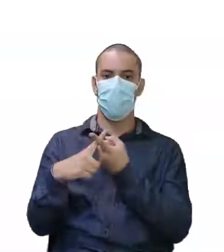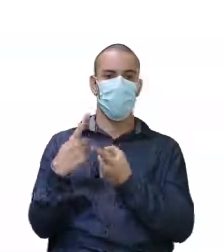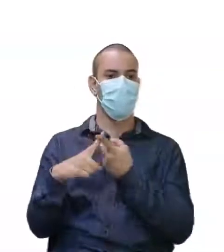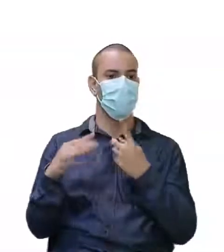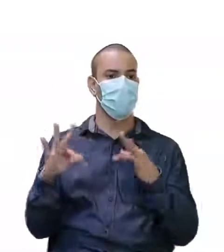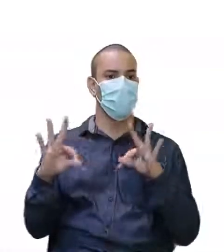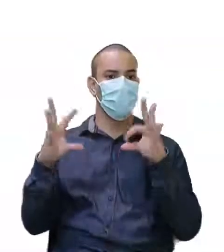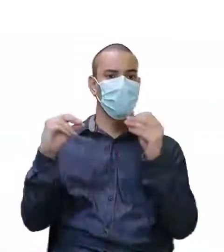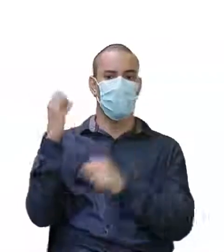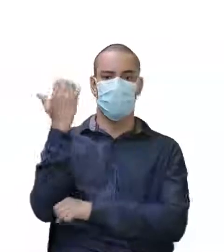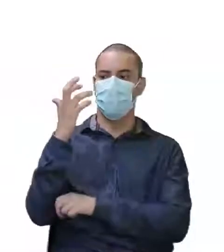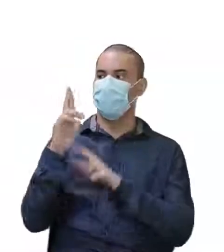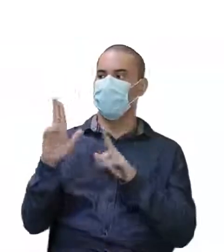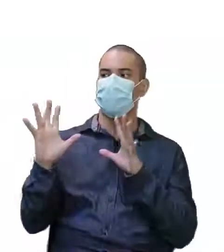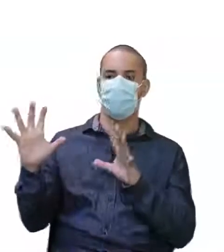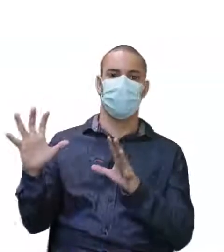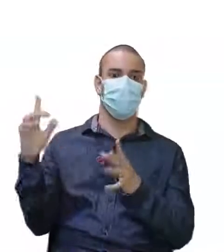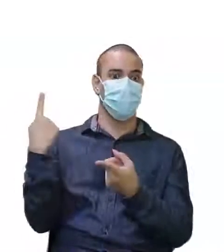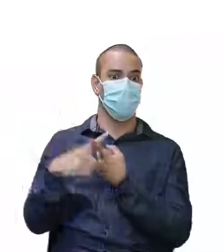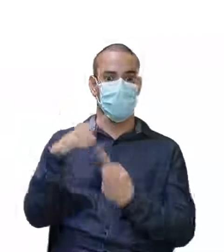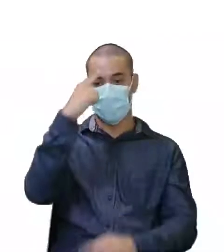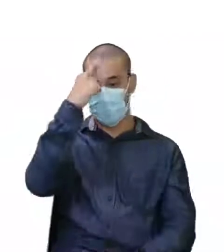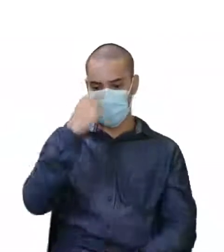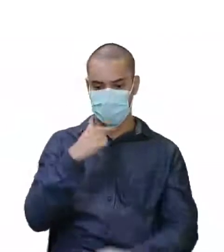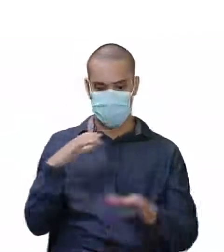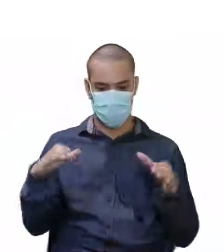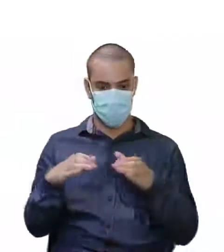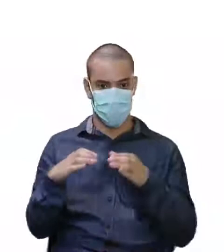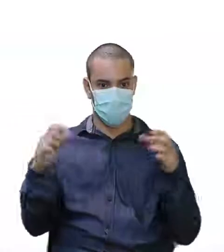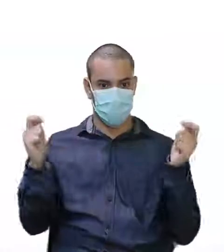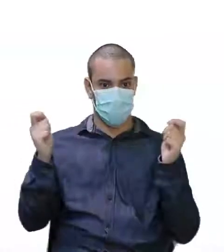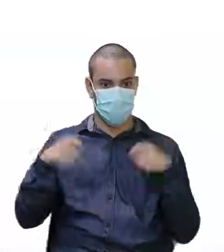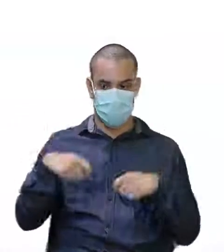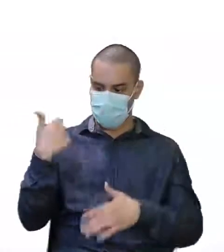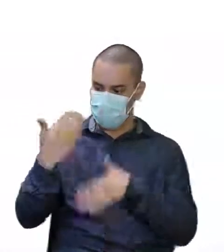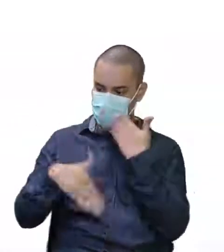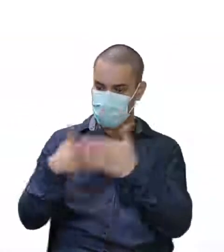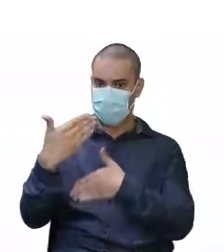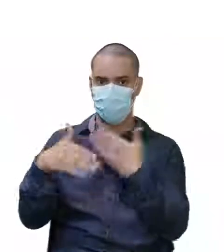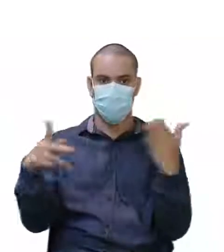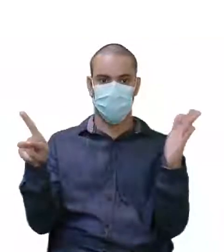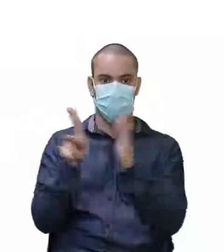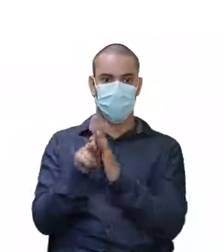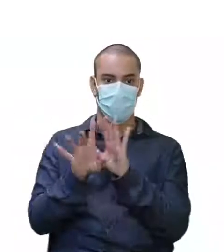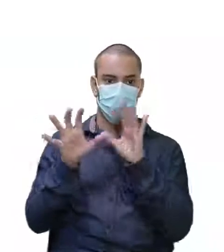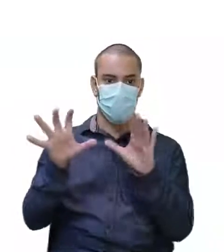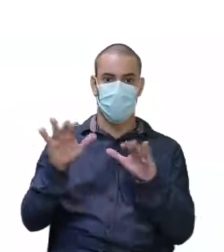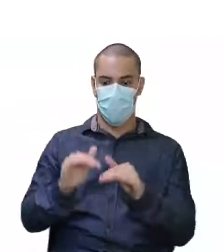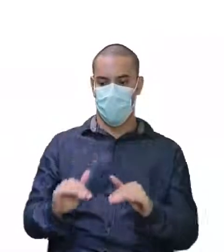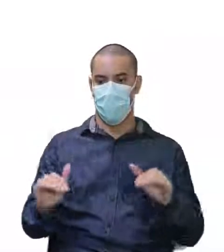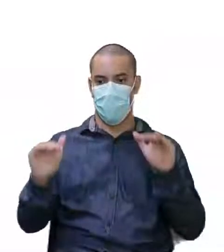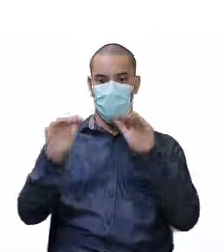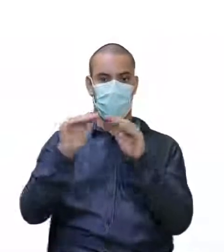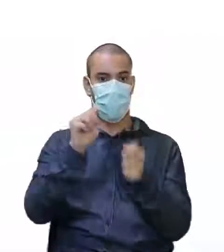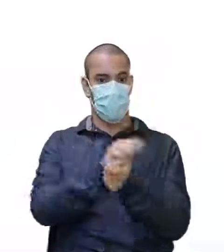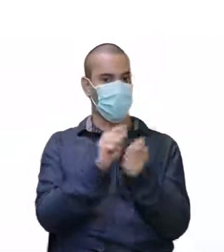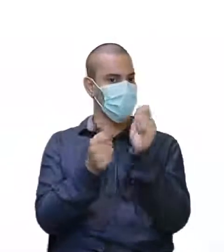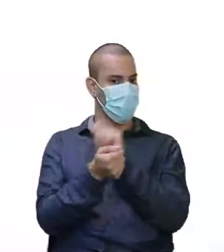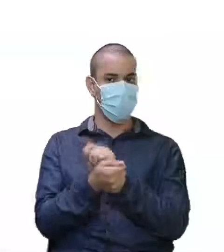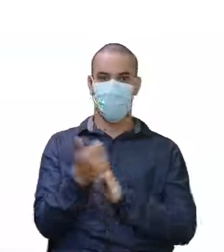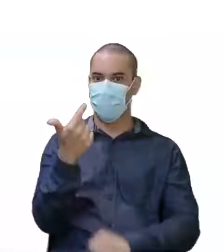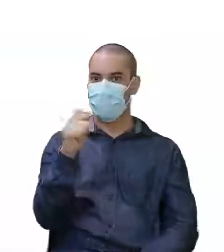árvore não é assim? Porque nem toda espécie tem essa capacidade de desenvolver raízes aéreas, caules